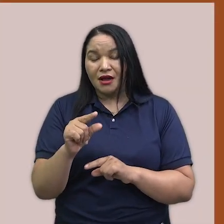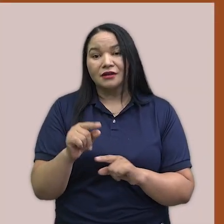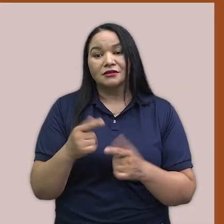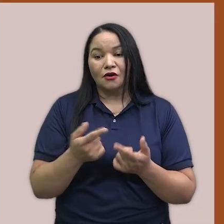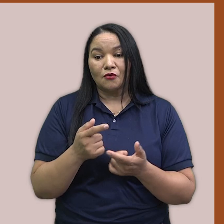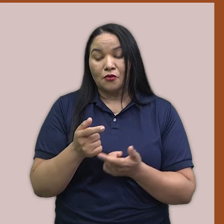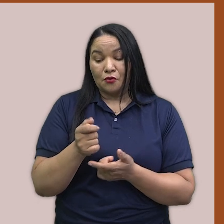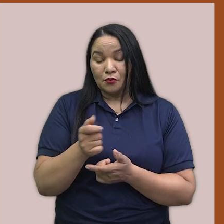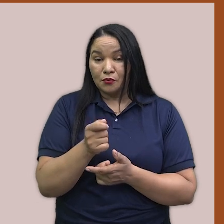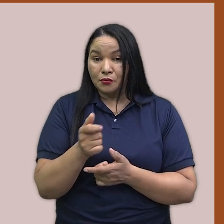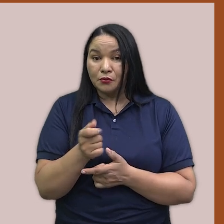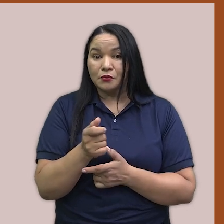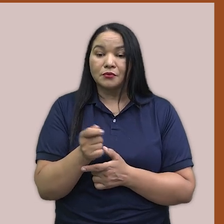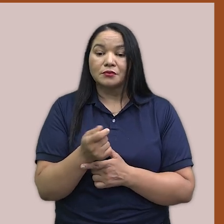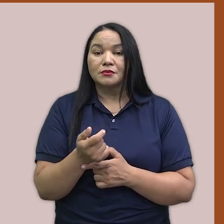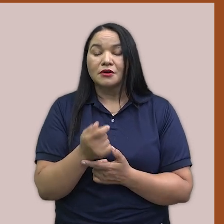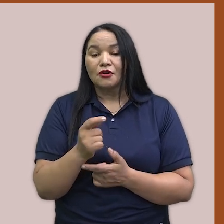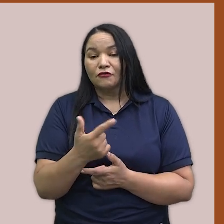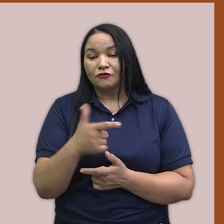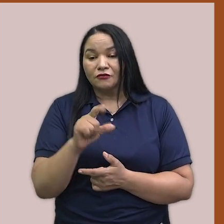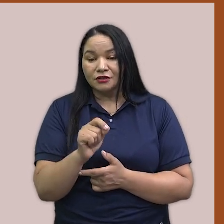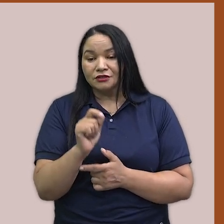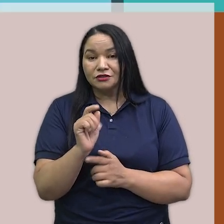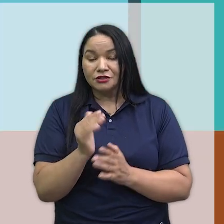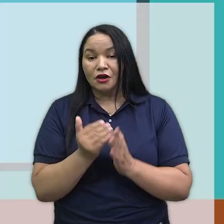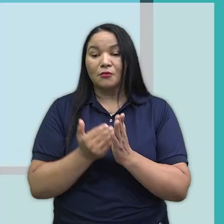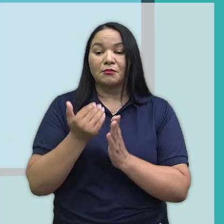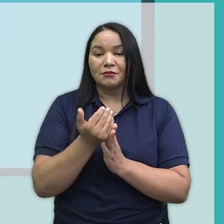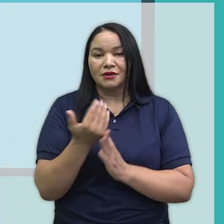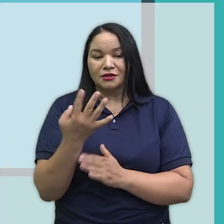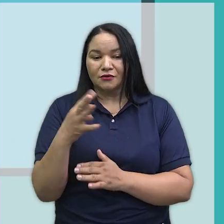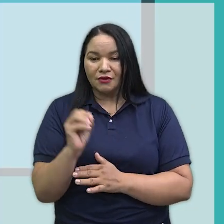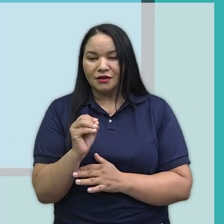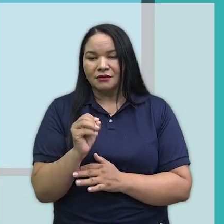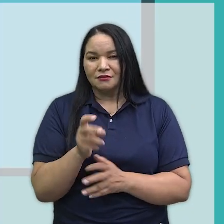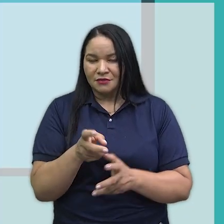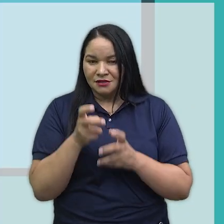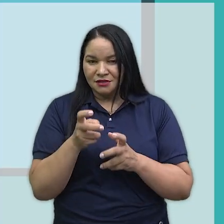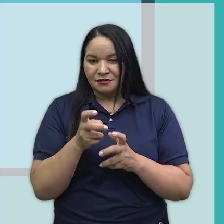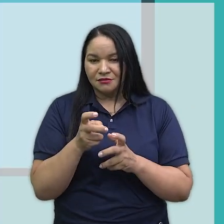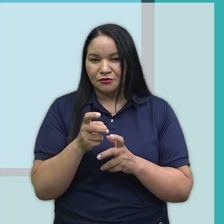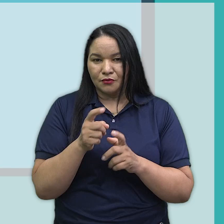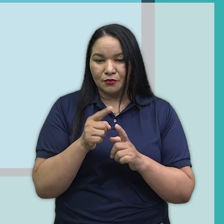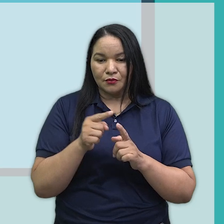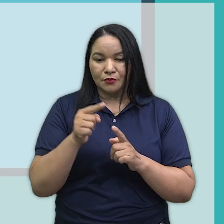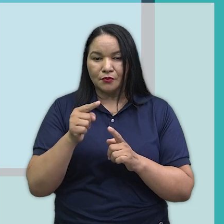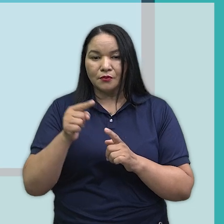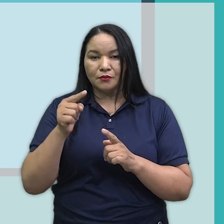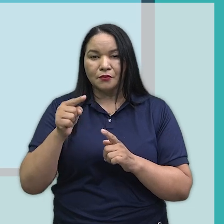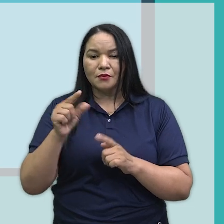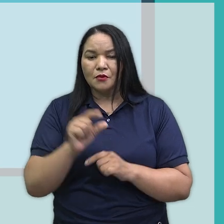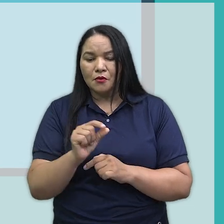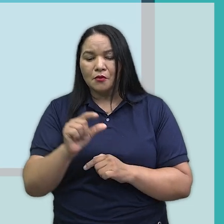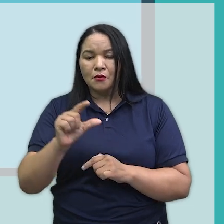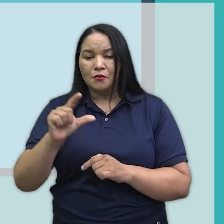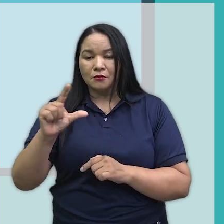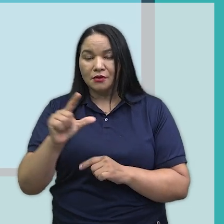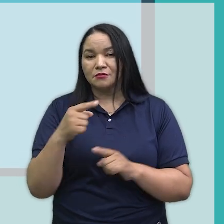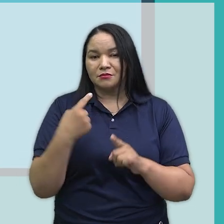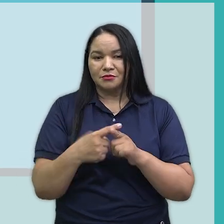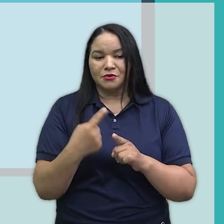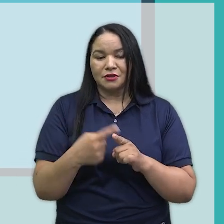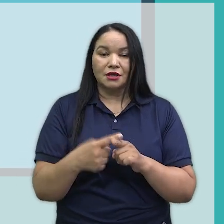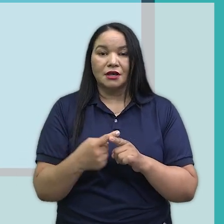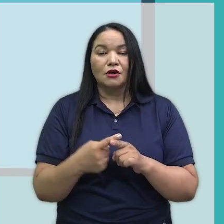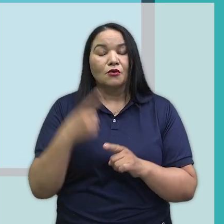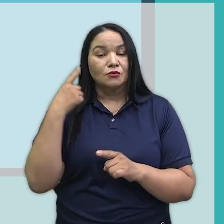move o controle de volume de 20% para 40%, o aumento percebido não é linear. Em vez disso, o dispositivo